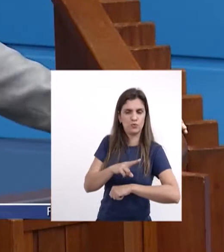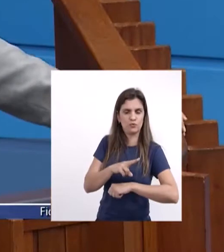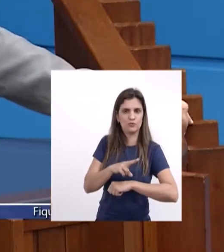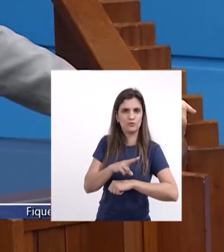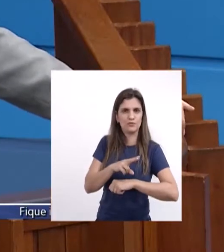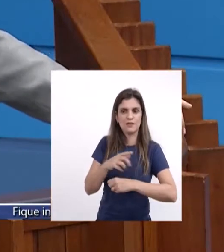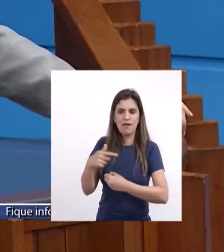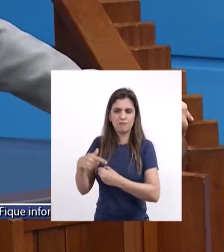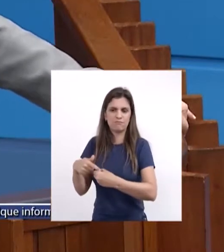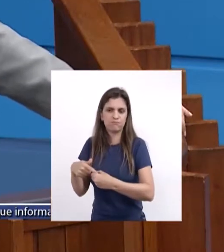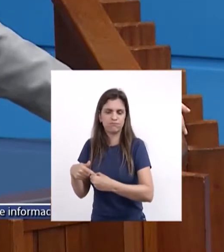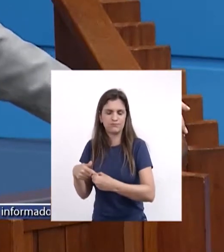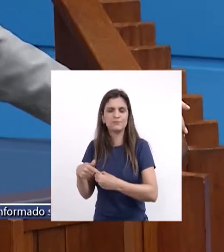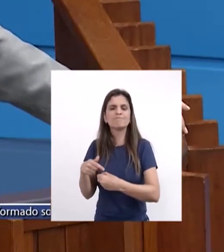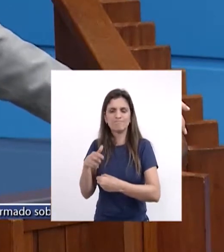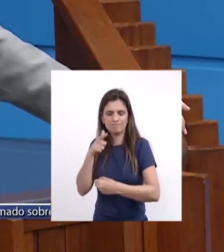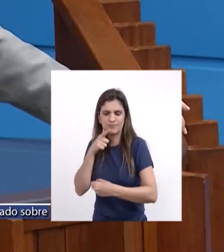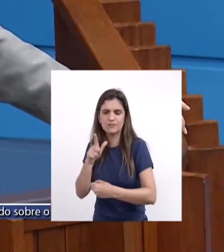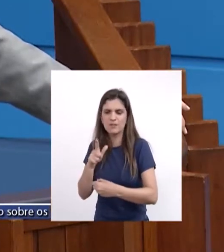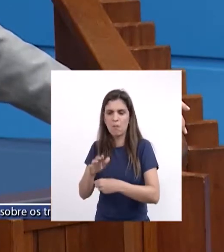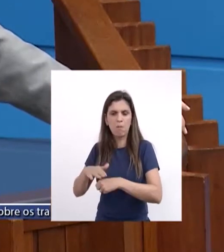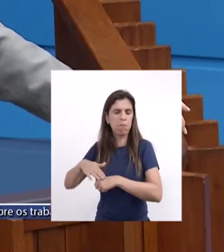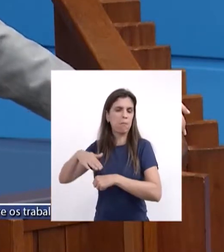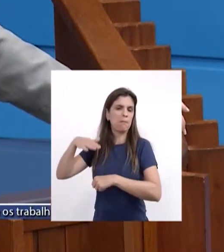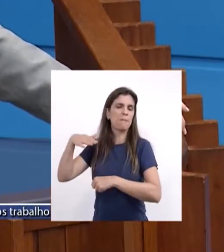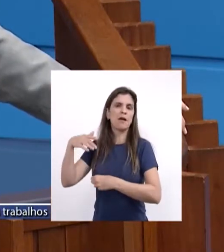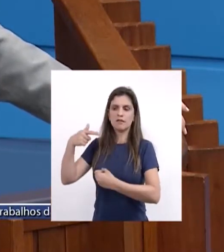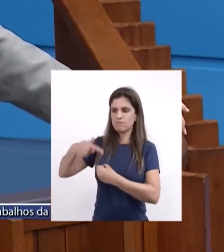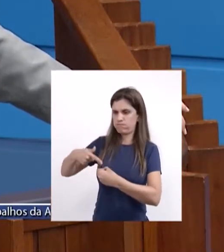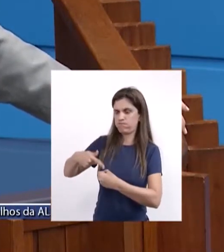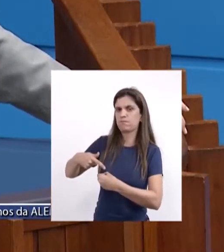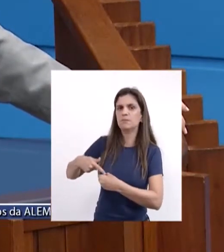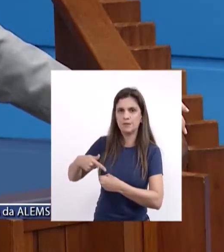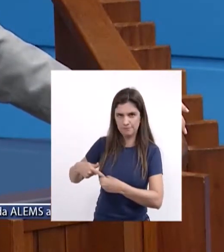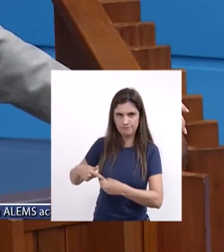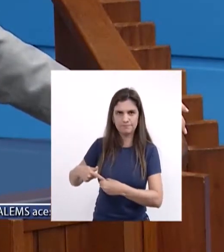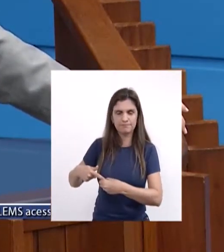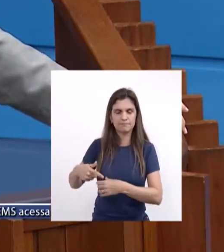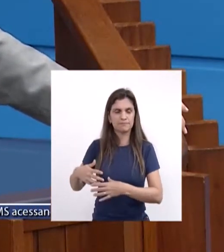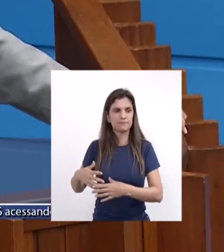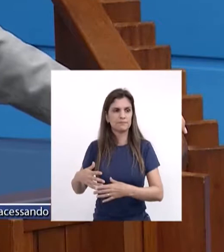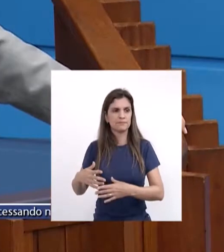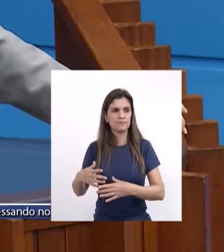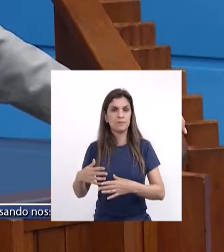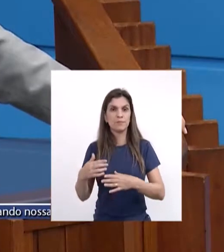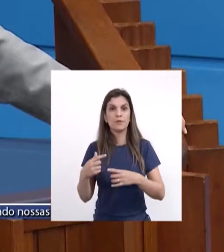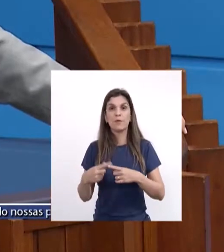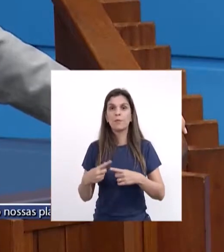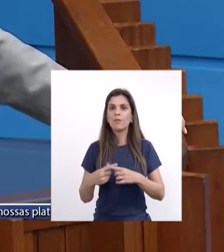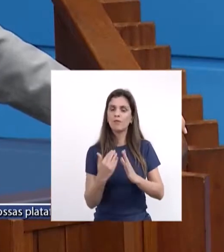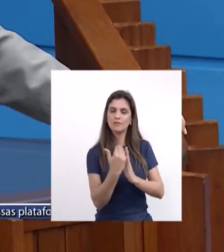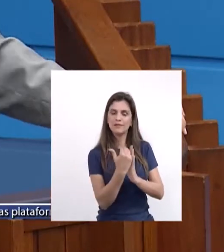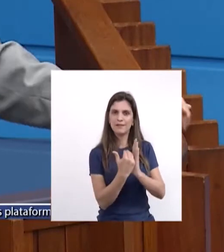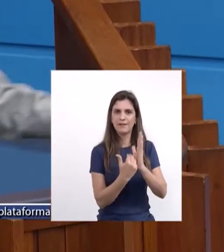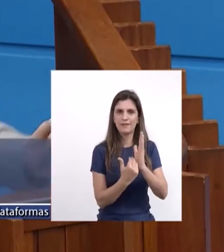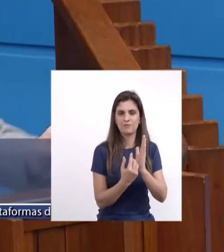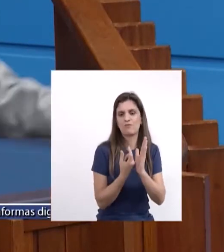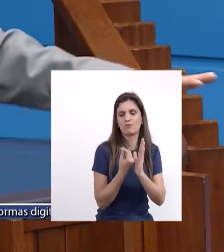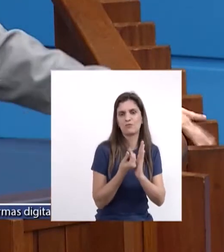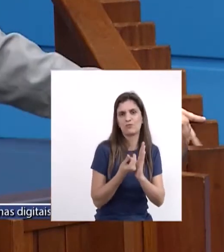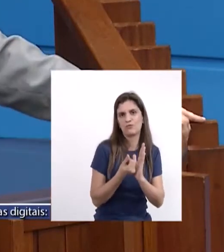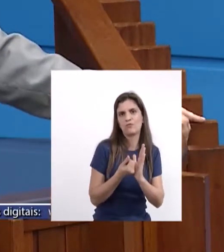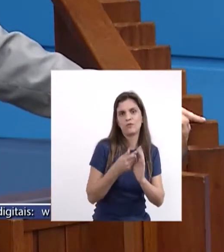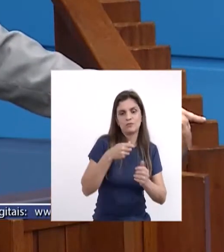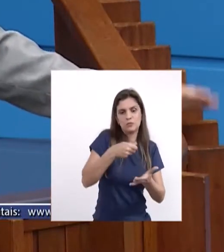voltaram a circular pela BR-163 em razão da notícia da redução do valor